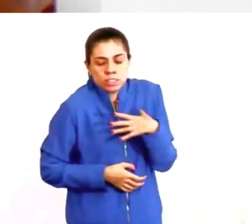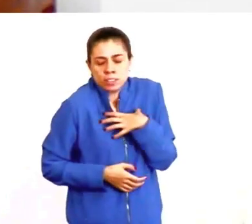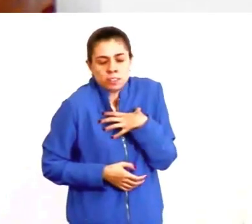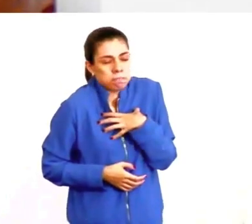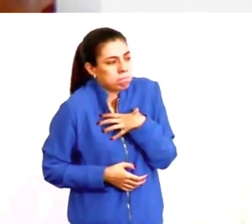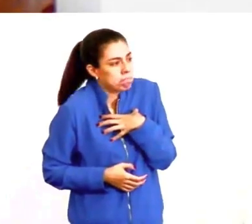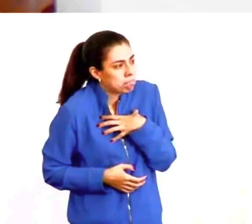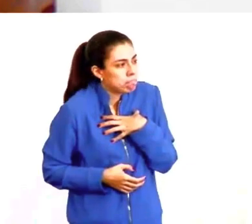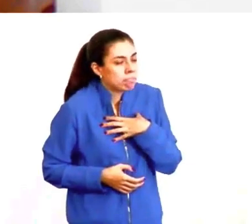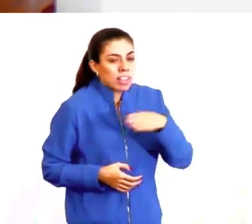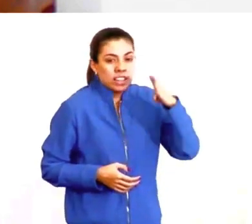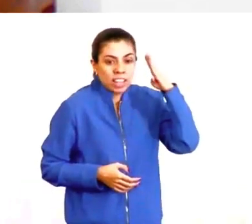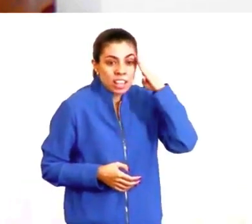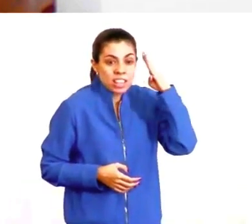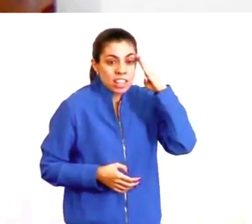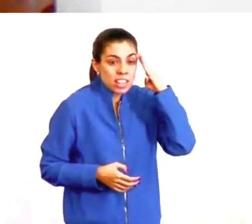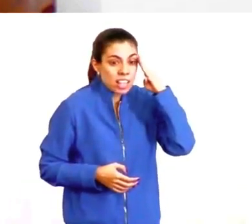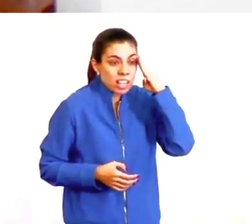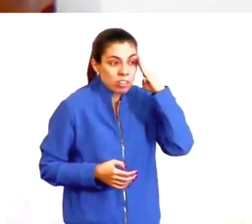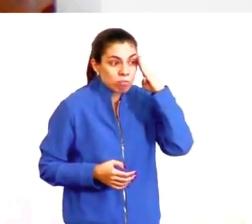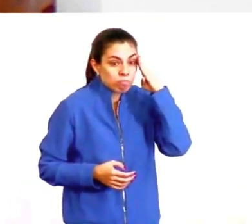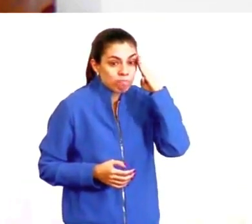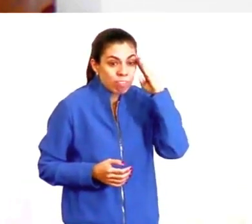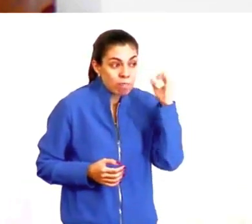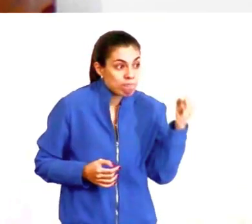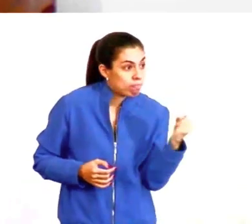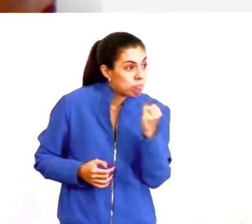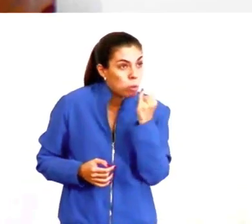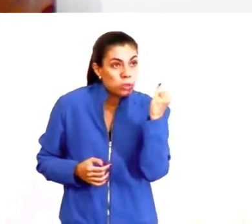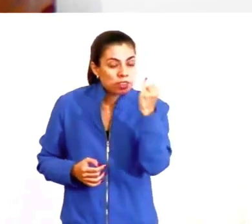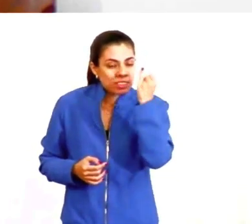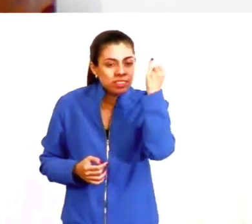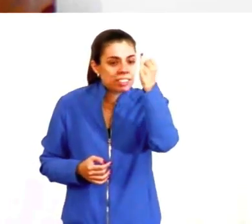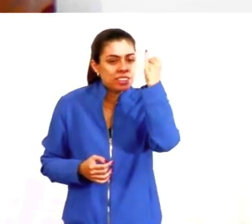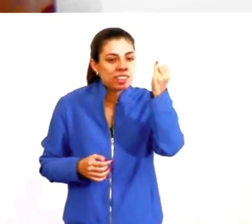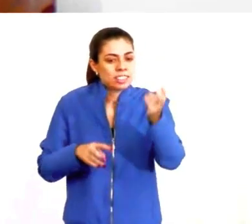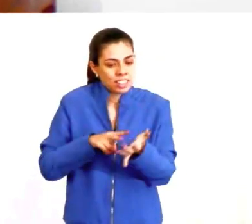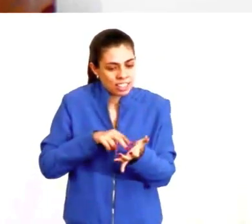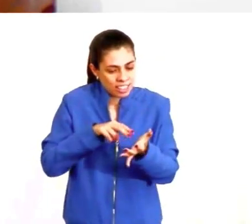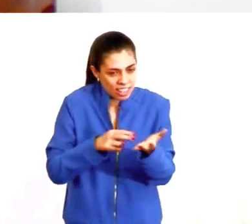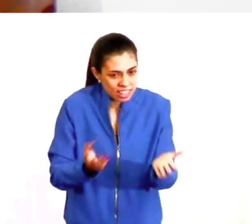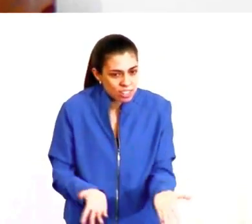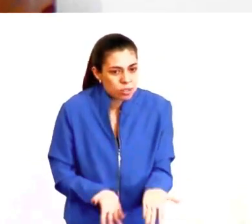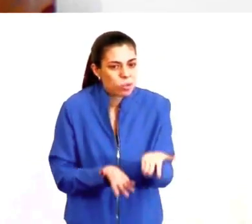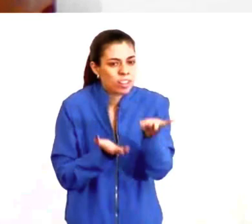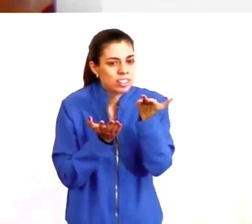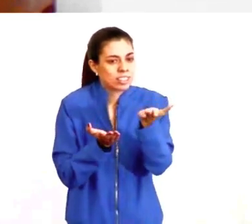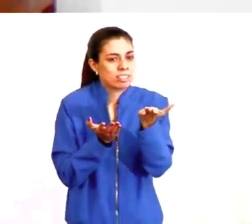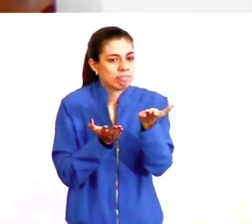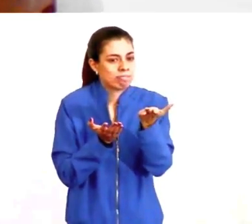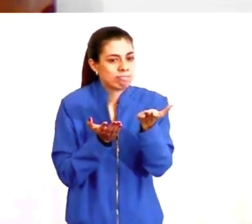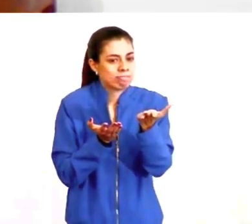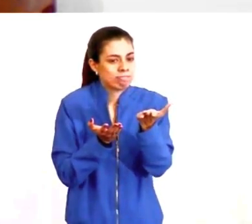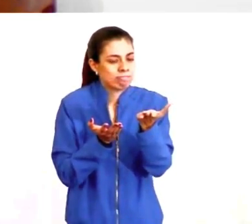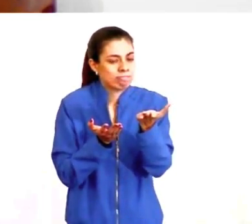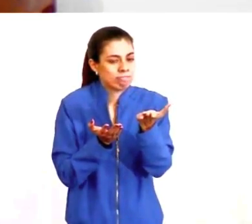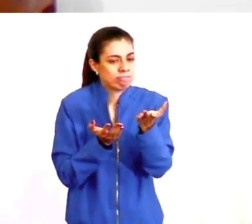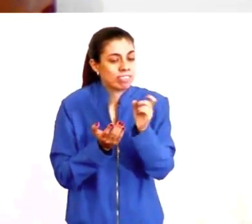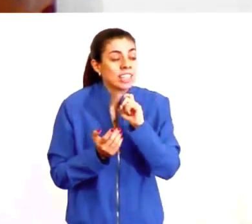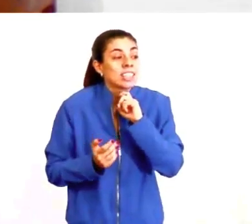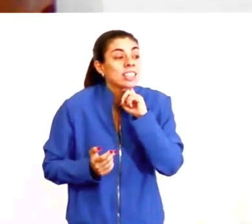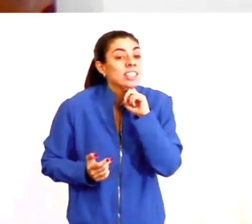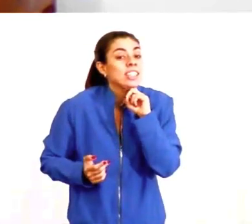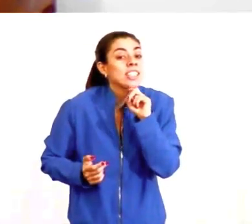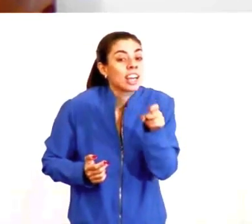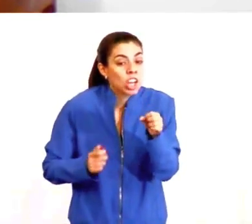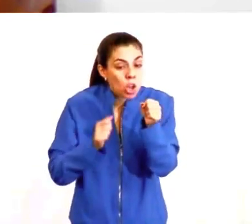sua ressurreição, toda a importância dessa ressurreição. Ninguém adora homens, Mas